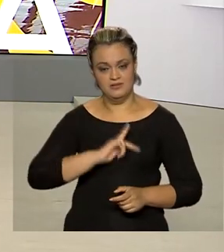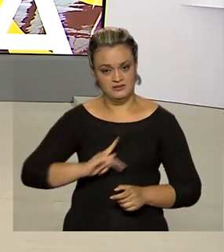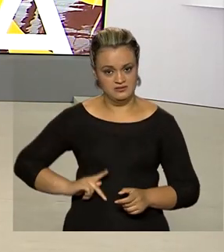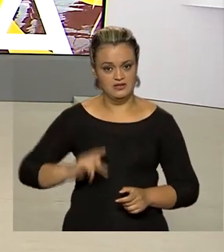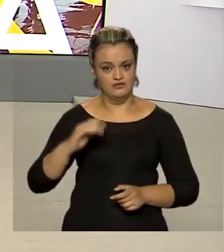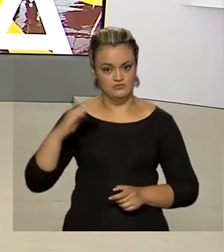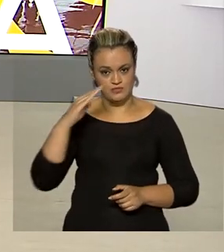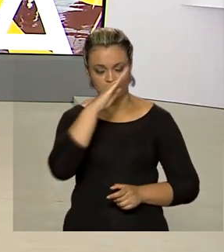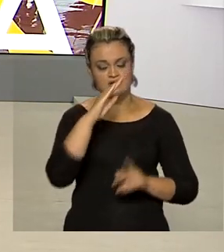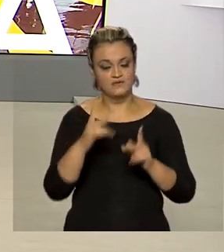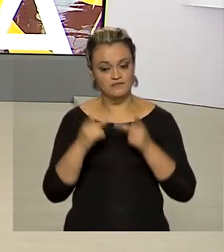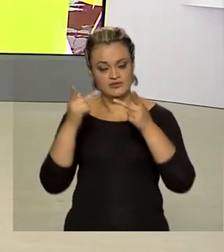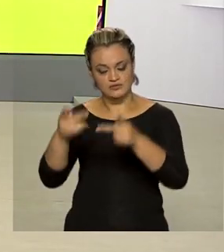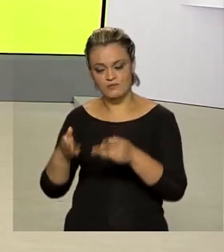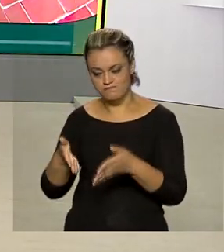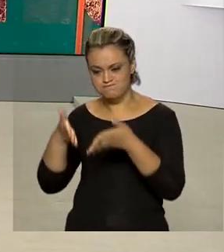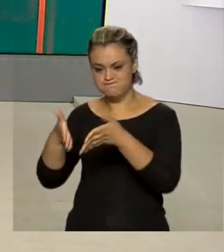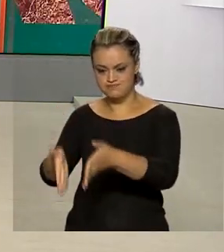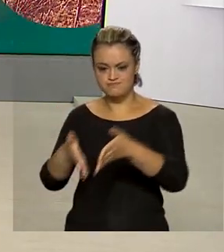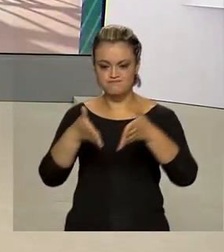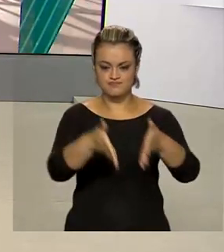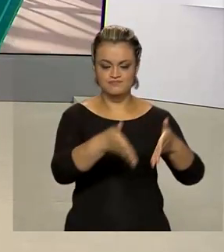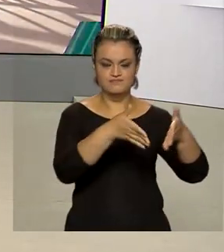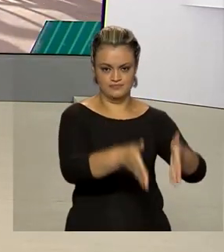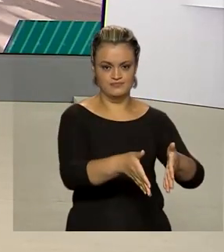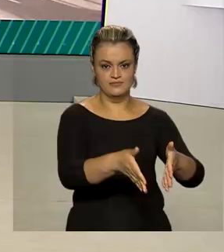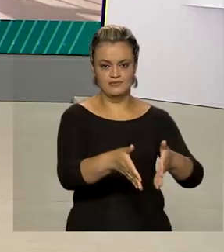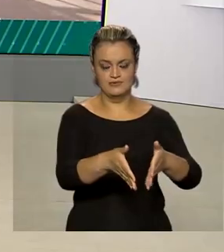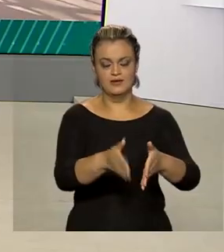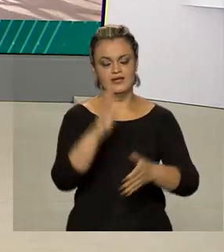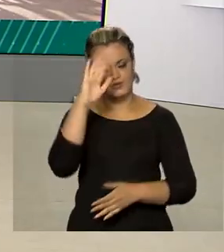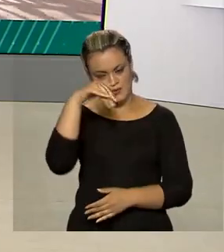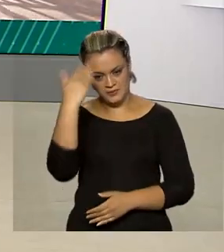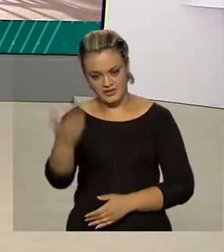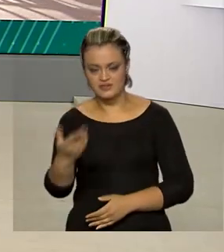Jair bolsonaro visitou as sepulturas dos militares brasileiros para prestar homenagens